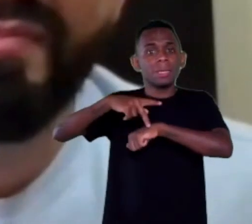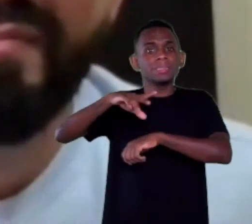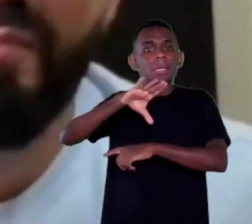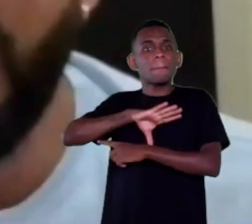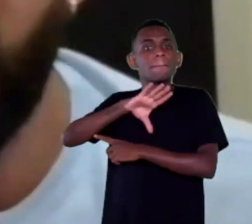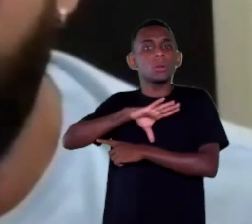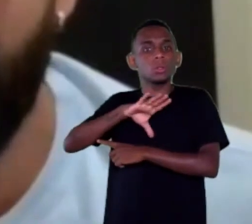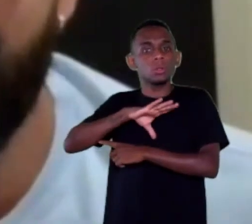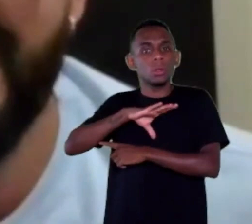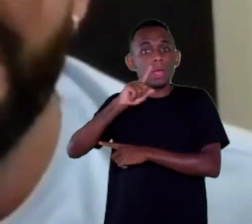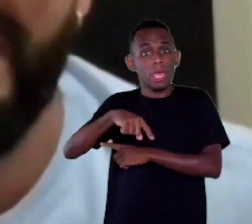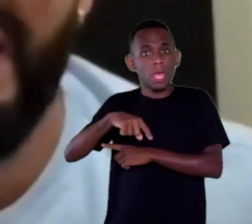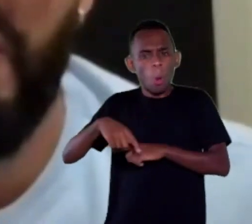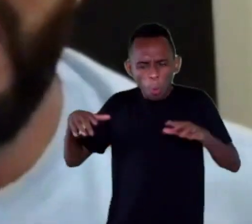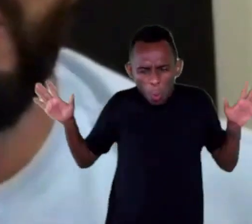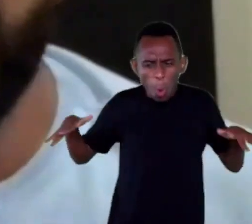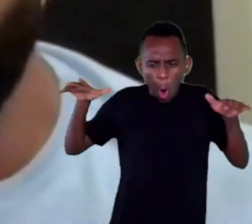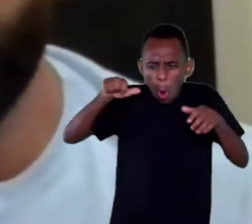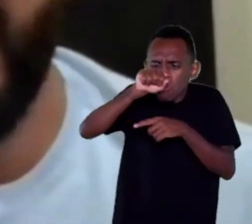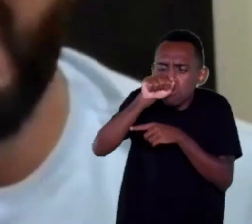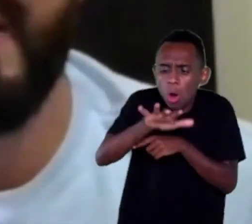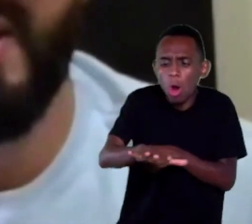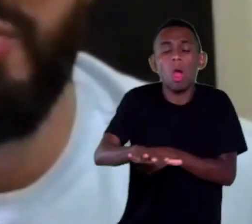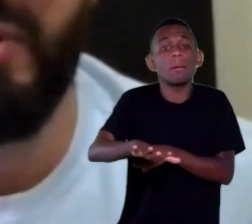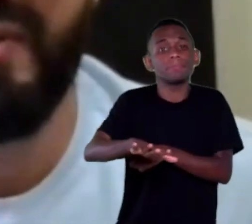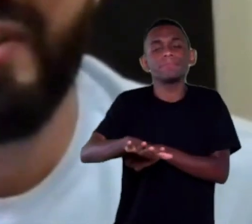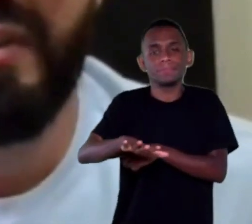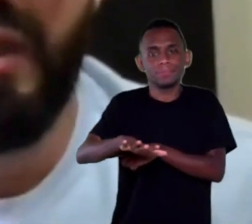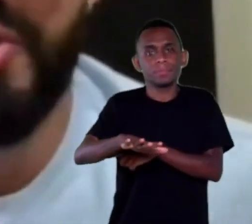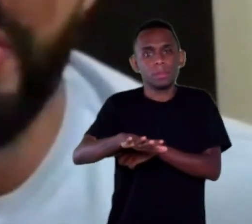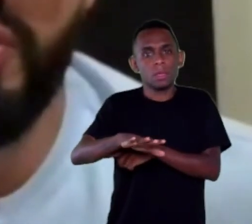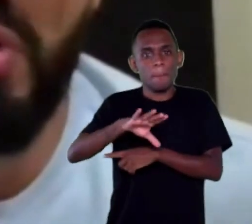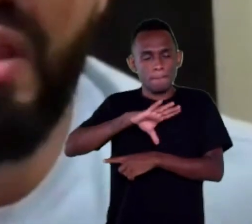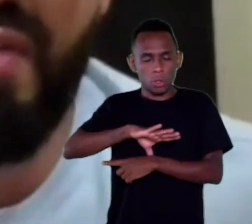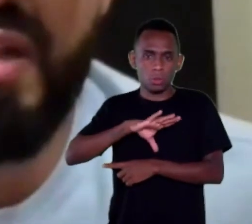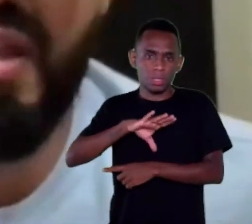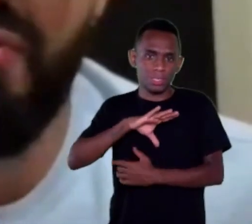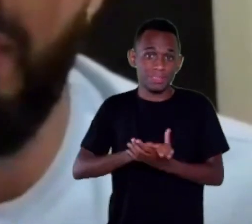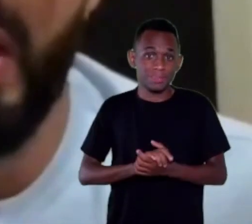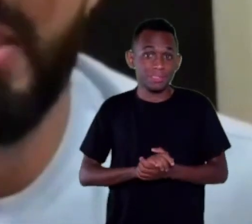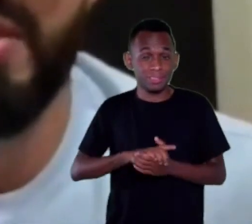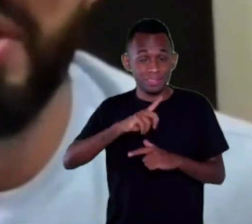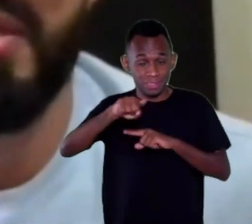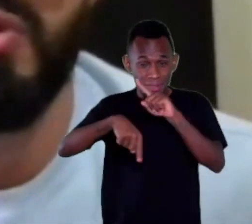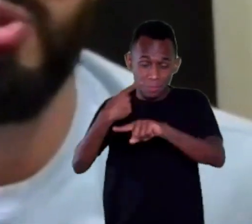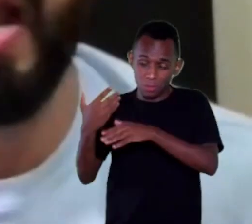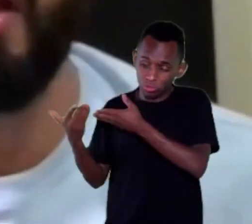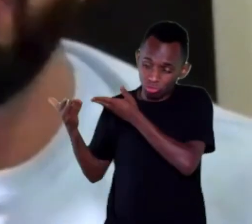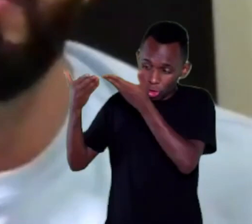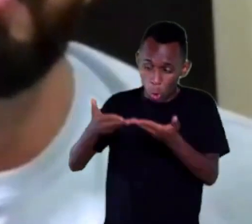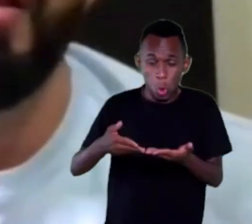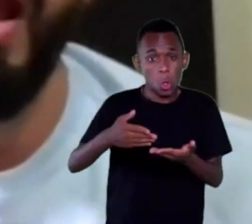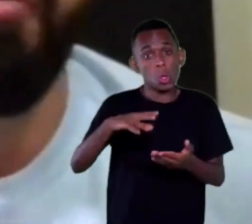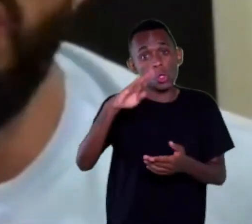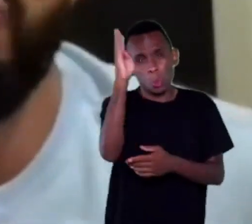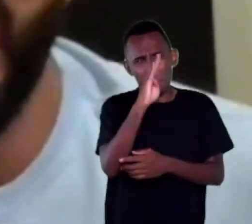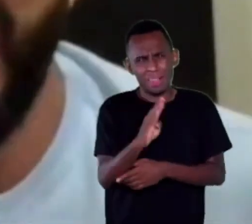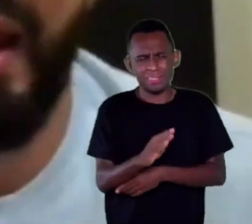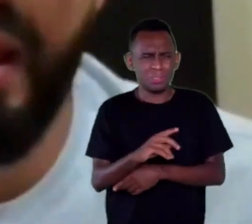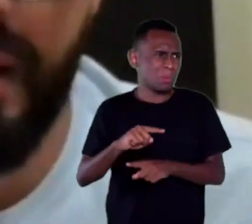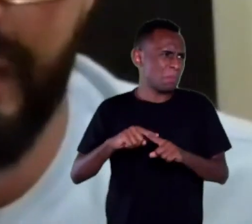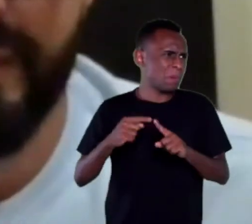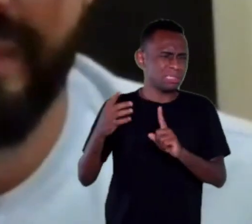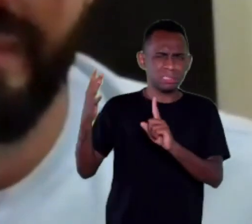dragão português. Quando chegou no Brasil, a gente nunca teve essa influência de questão de dragões, ela